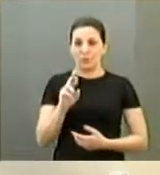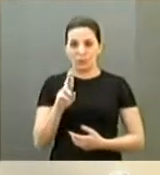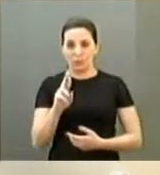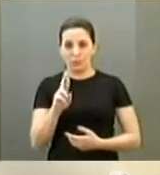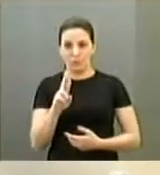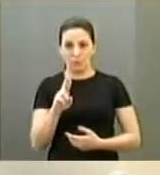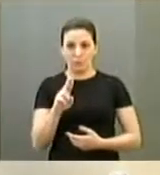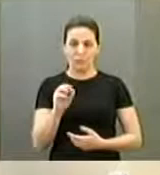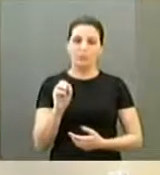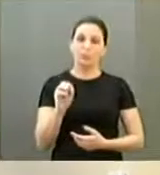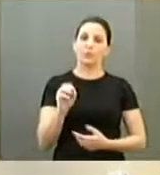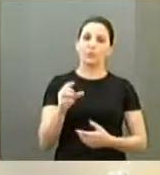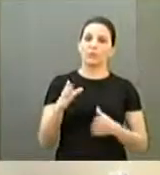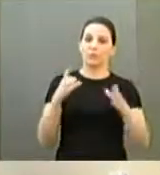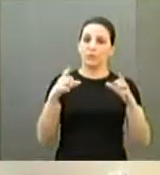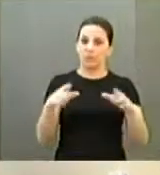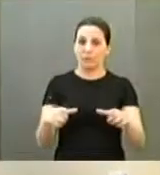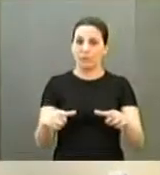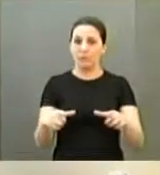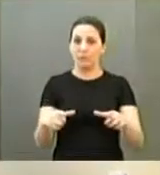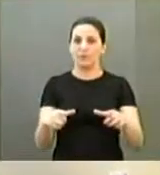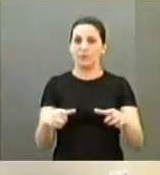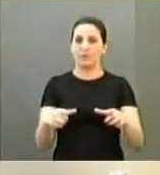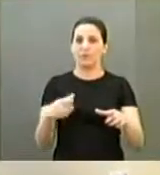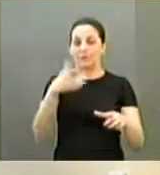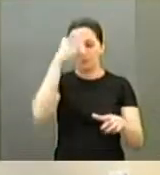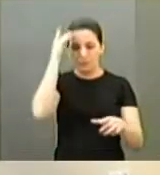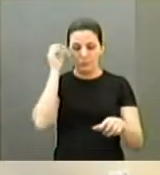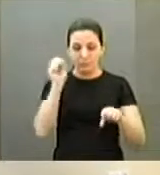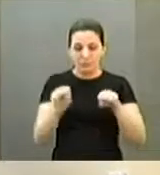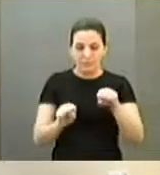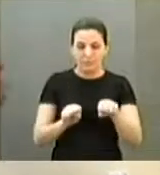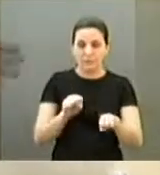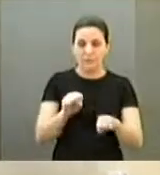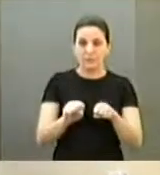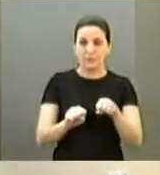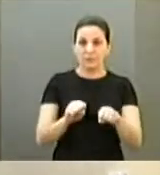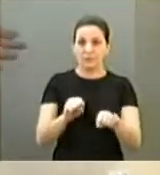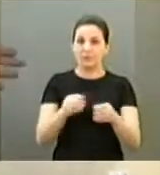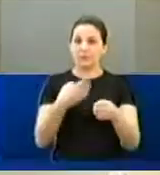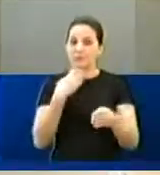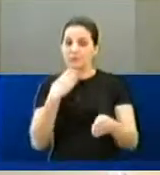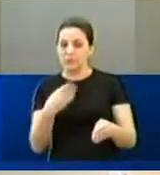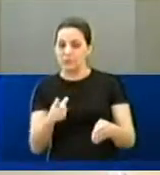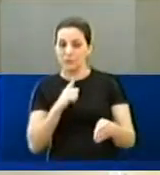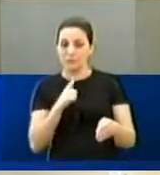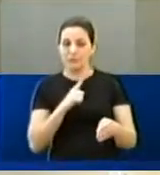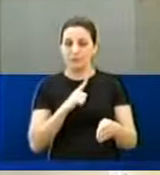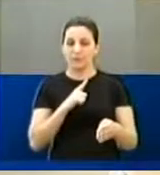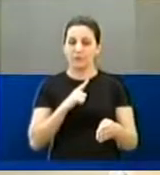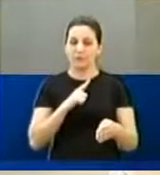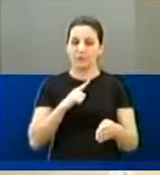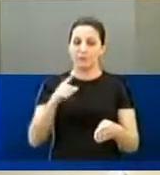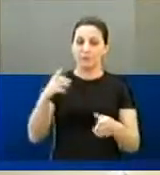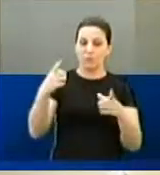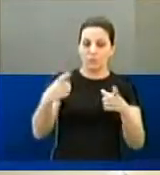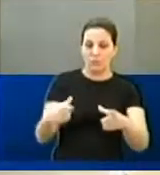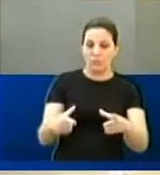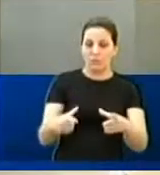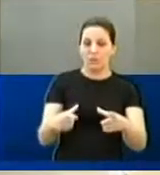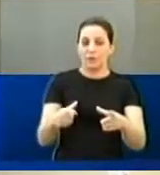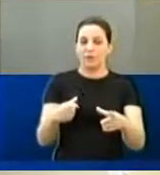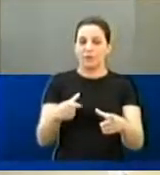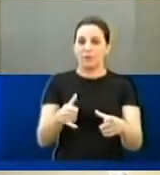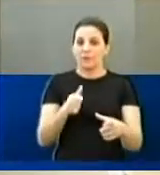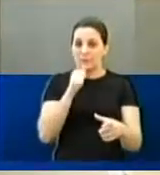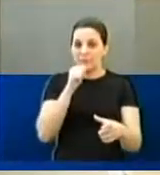de Bueno, de Andrada, né? Os ciclistas já há bastante tempo pediam que tivesse um bebedouro de água ali, né? Para o pessoal poder, que